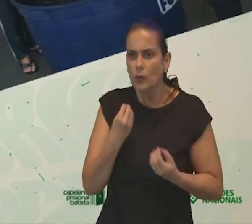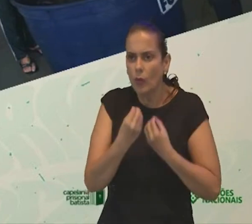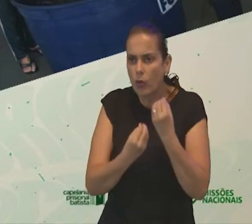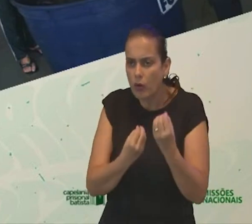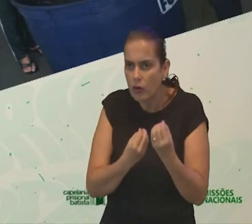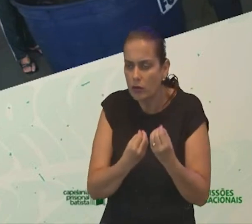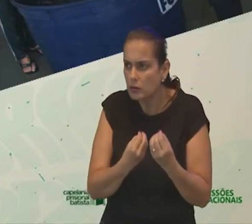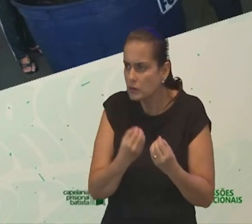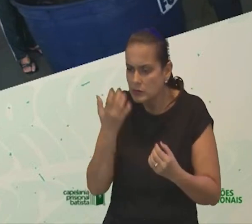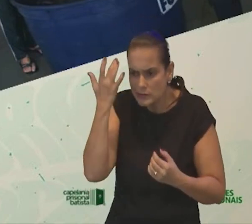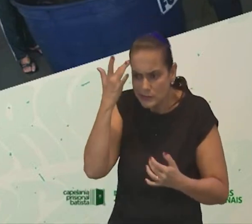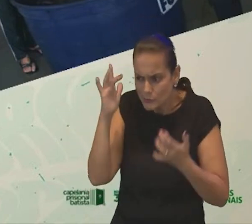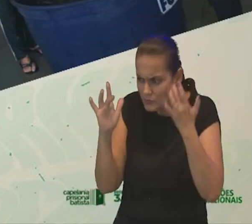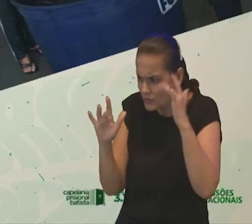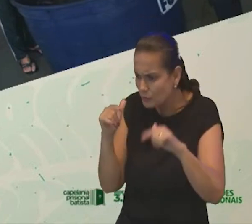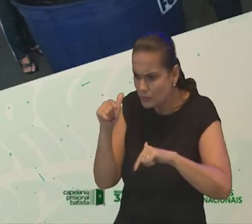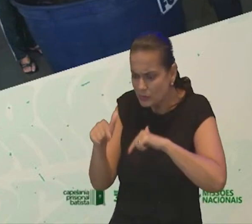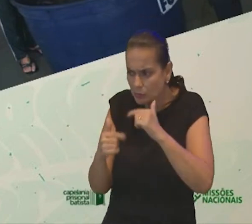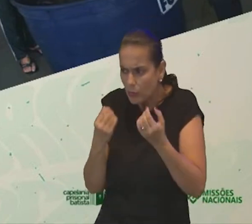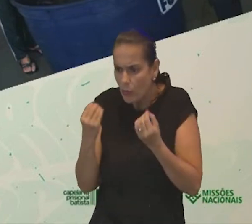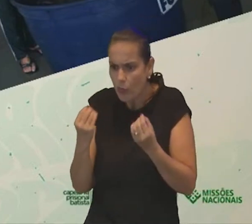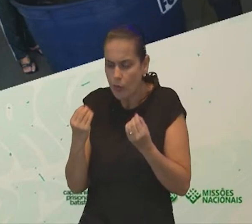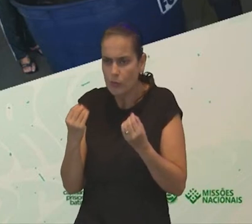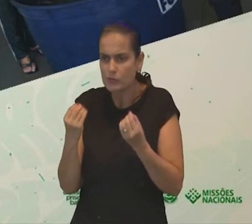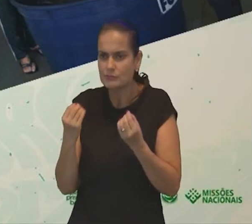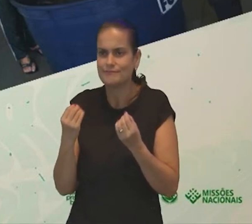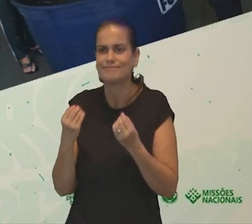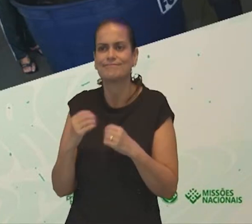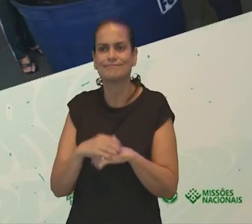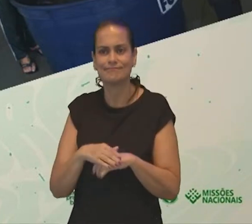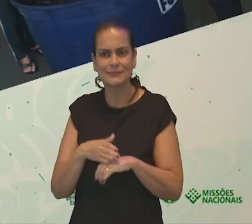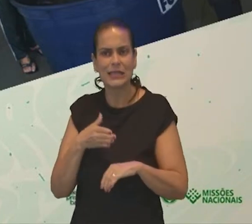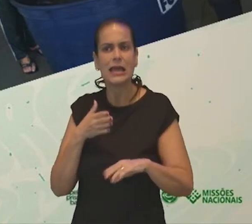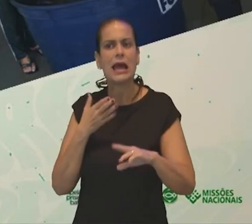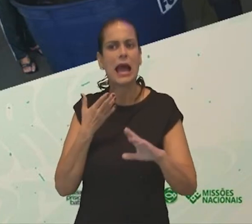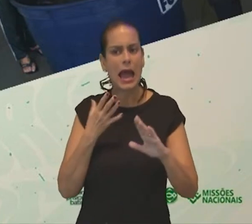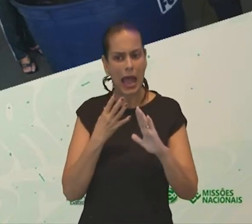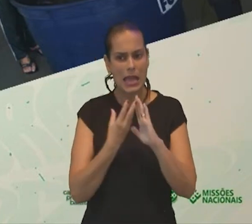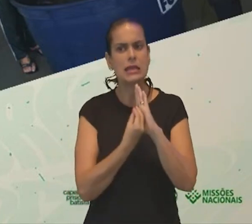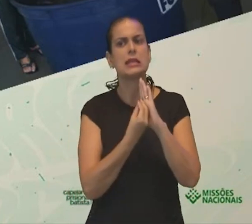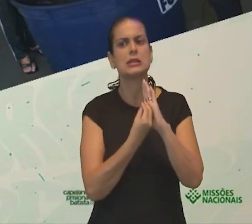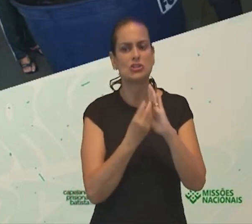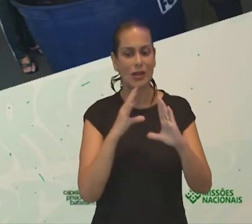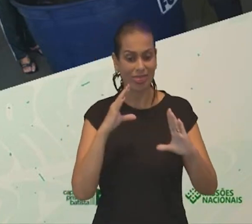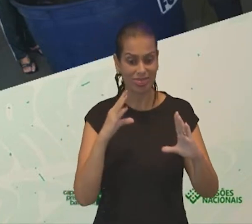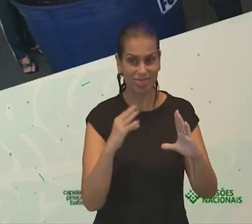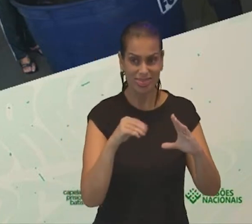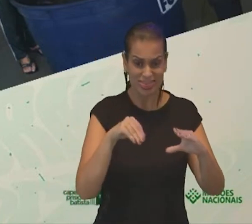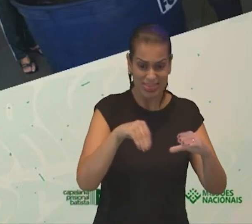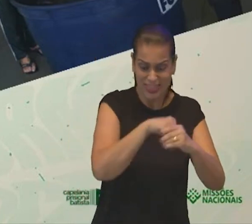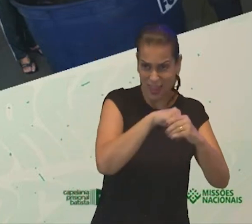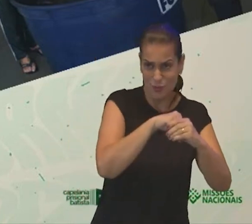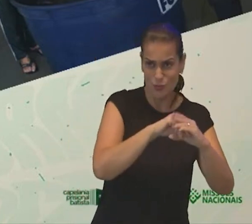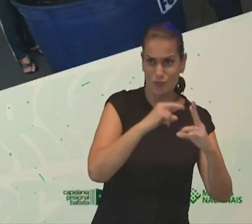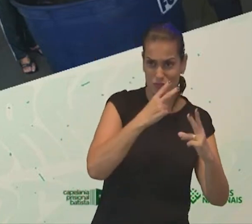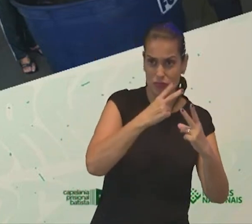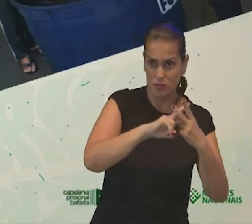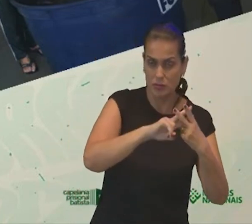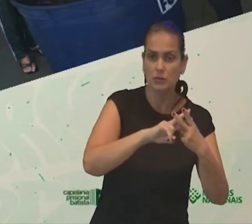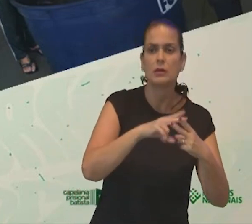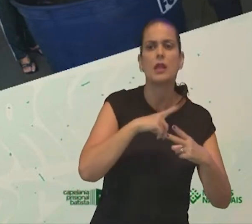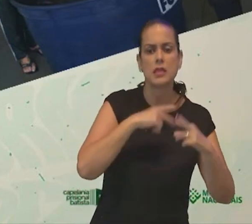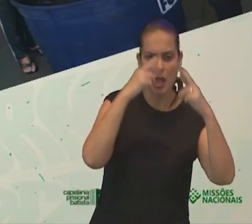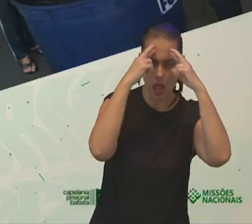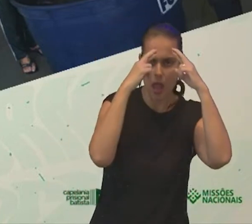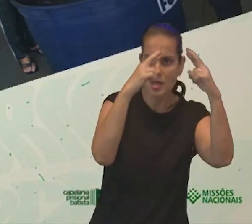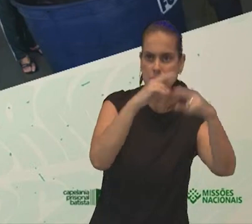era assim, não, pastor. Meus irmãos, a igreja lá dentro ela é respeitada. Medo, meus irmãos, eu